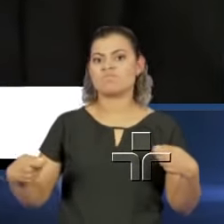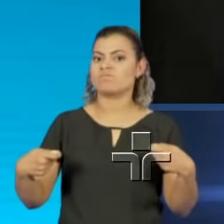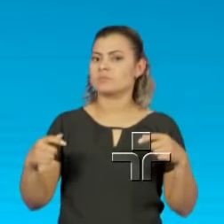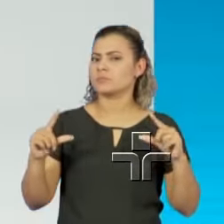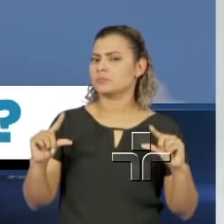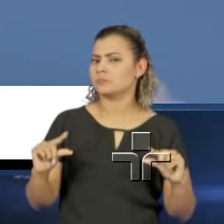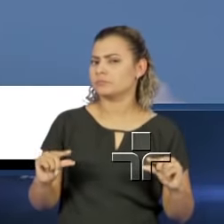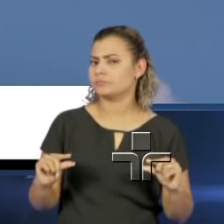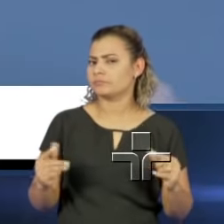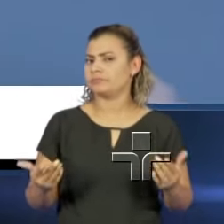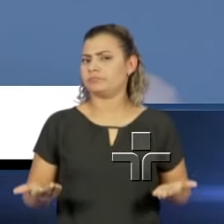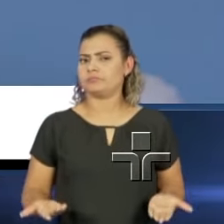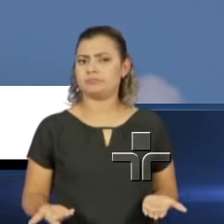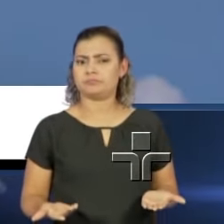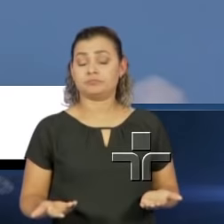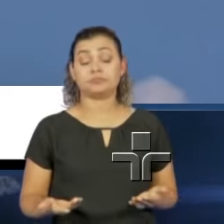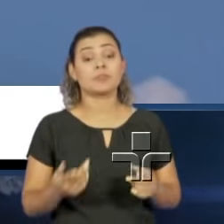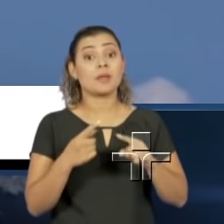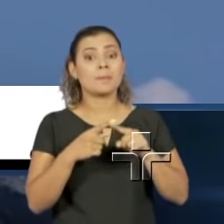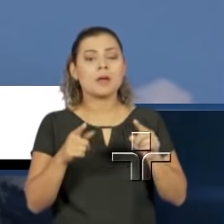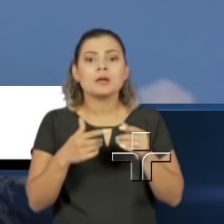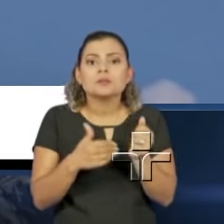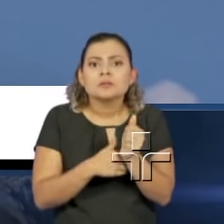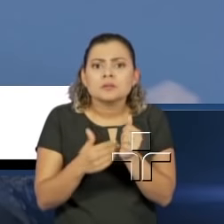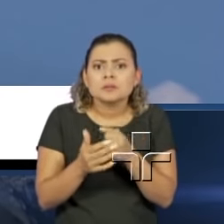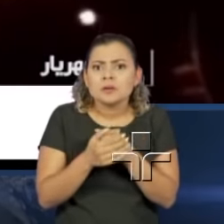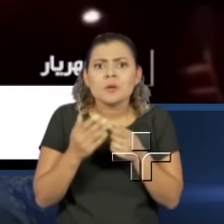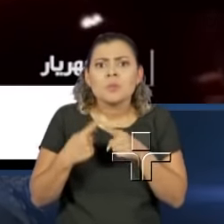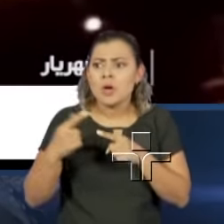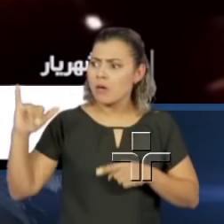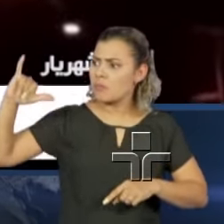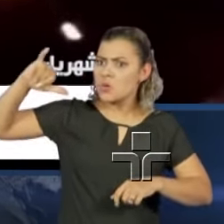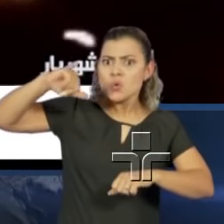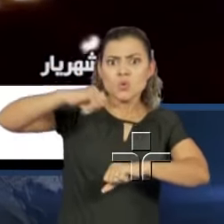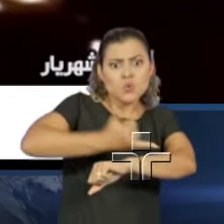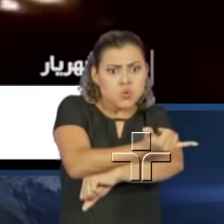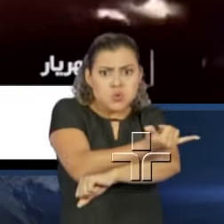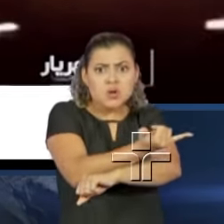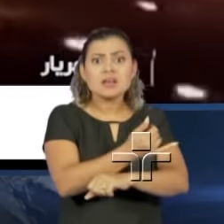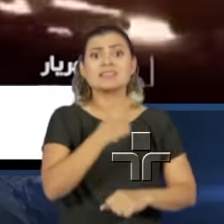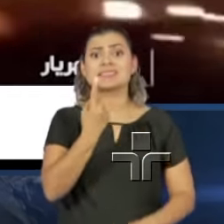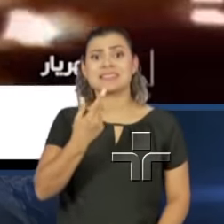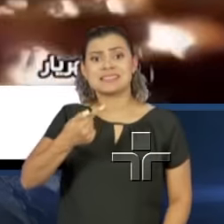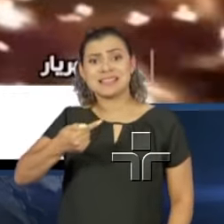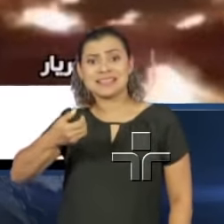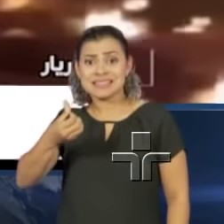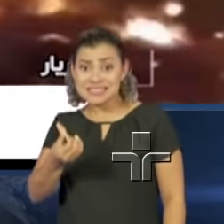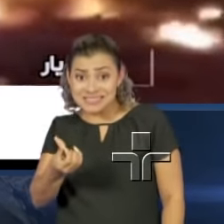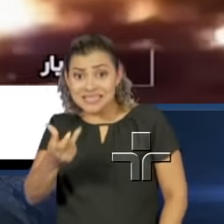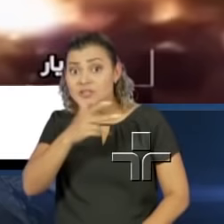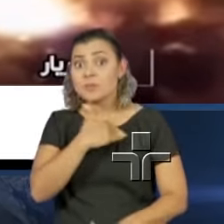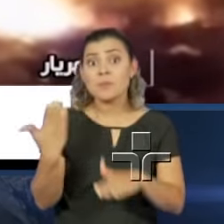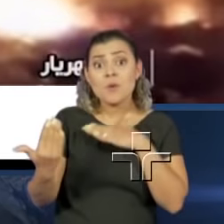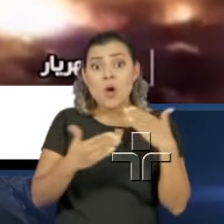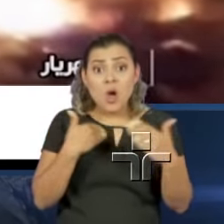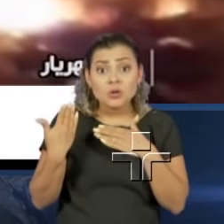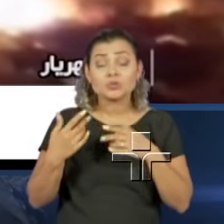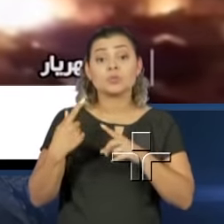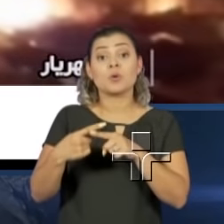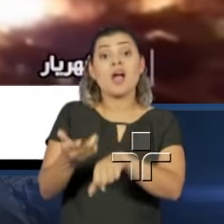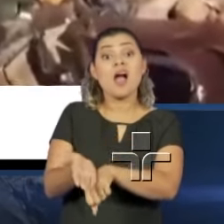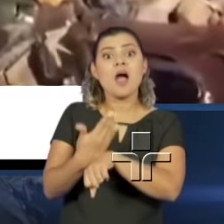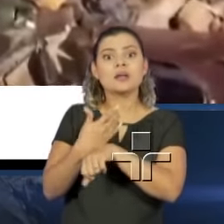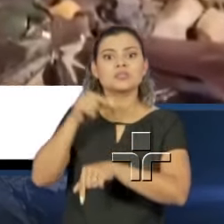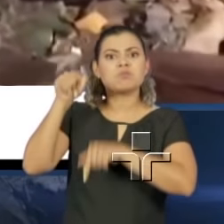diminuindo. O mistério da queda do avião em Teherã, que deixou 176 mortos horas depois do bombardeio do